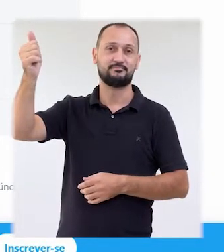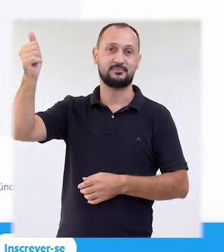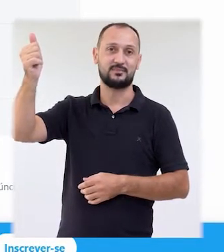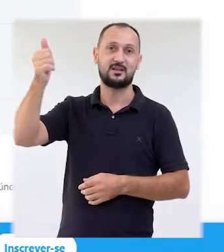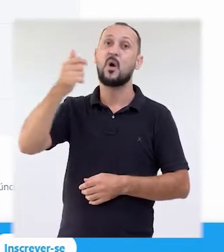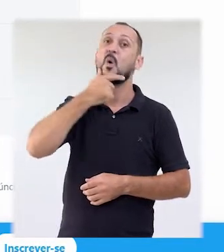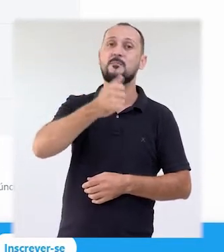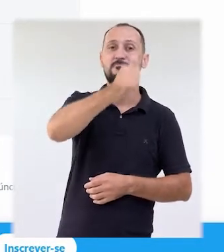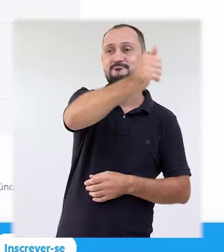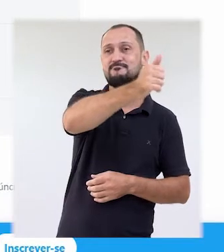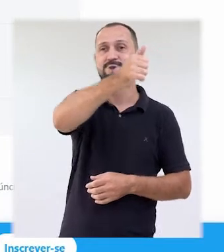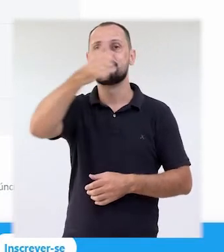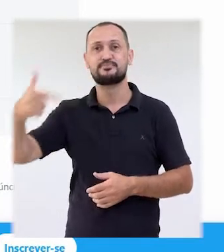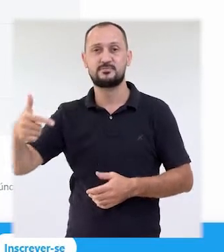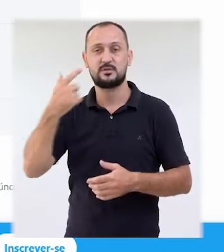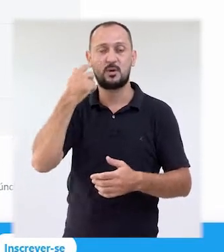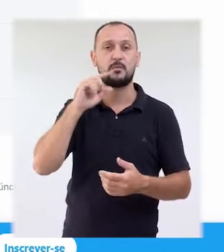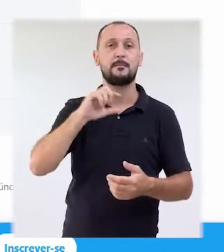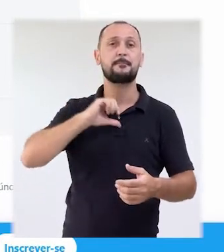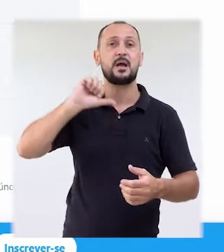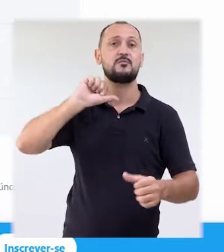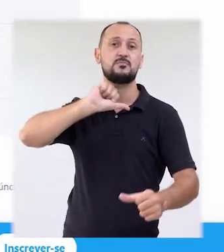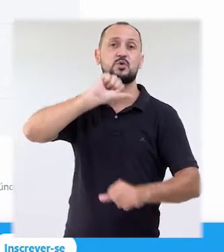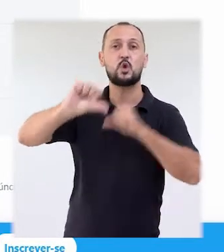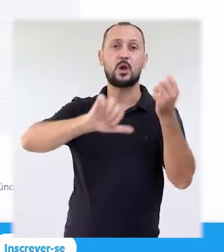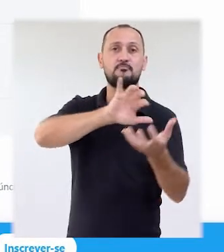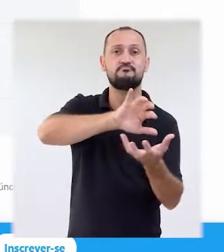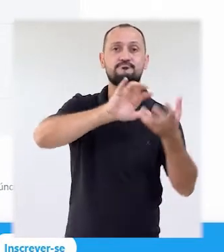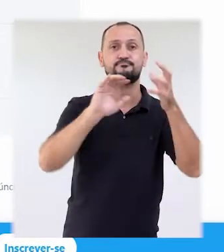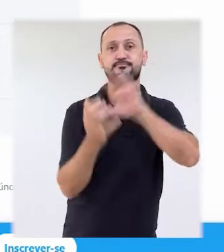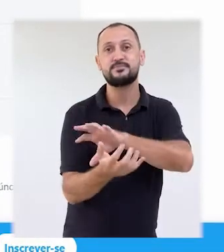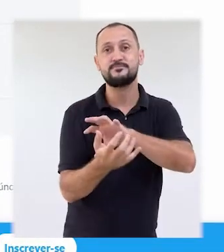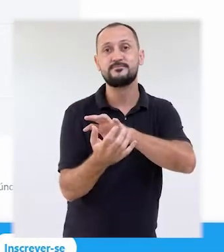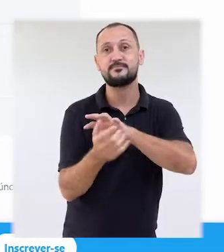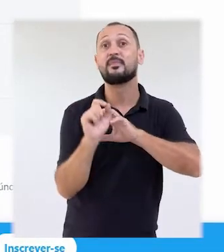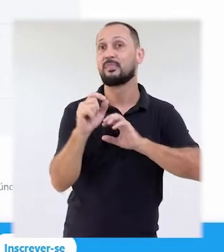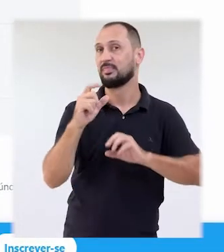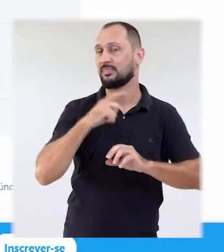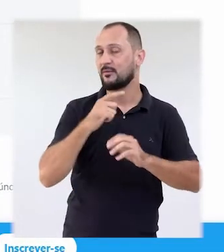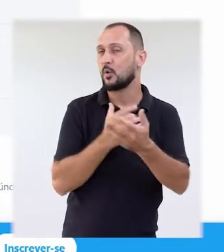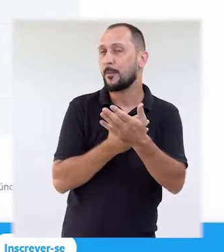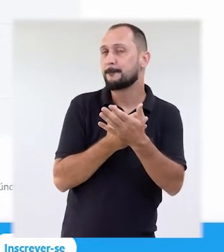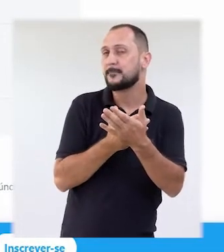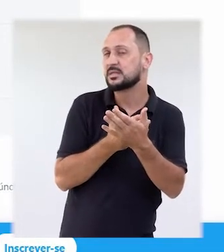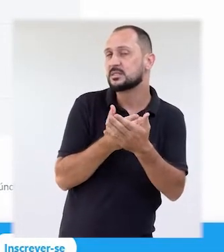né? Então, para tentar reverter um pouco essa situação,